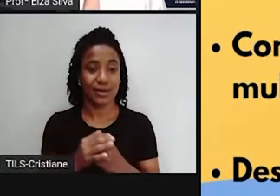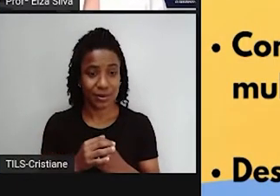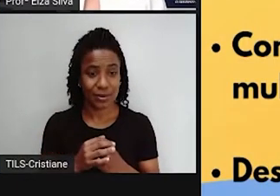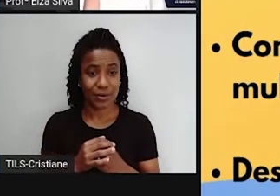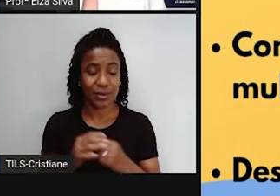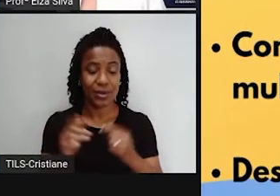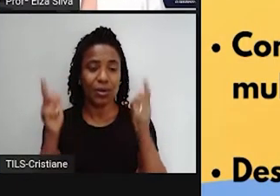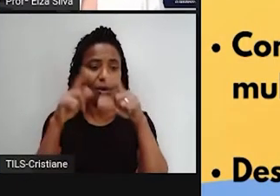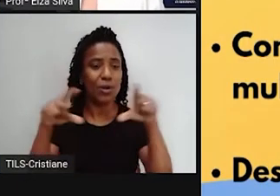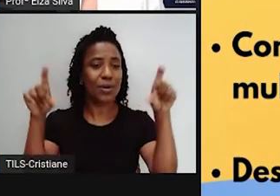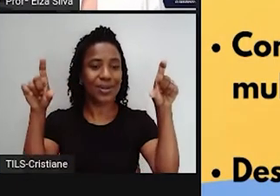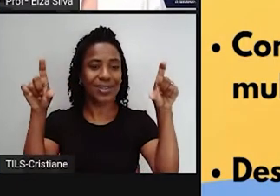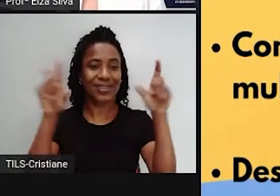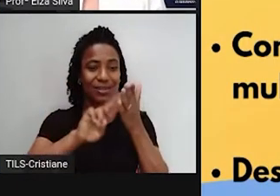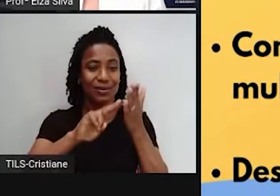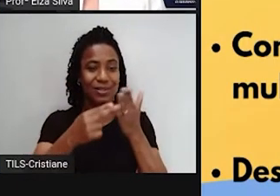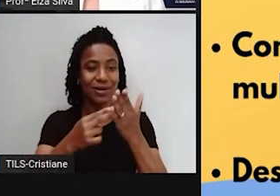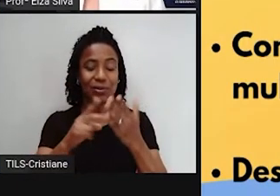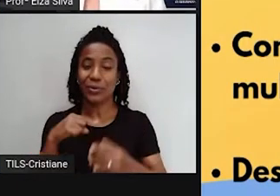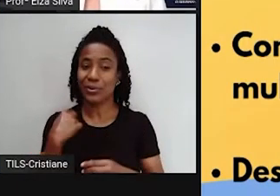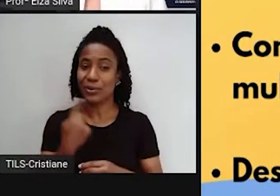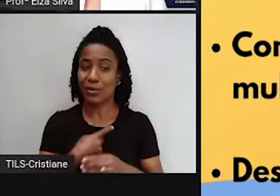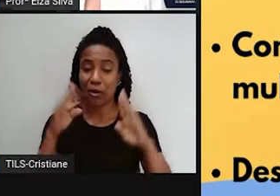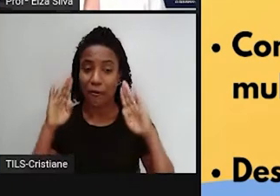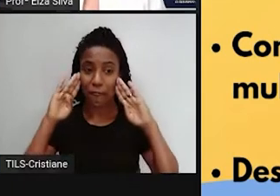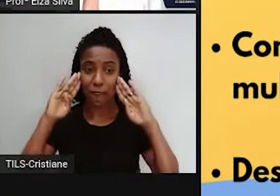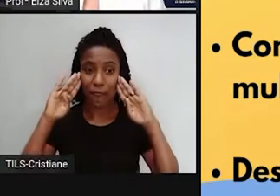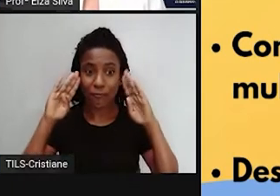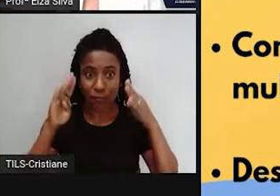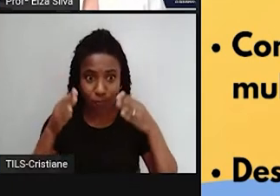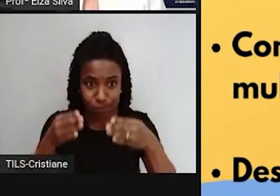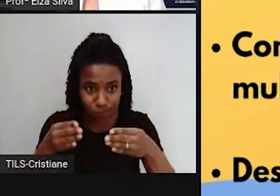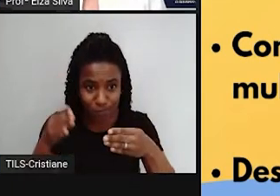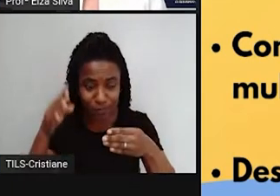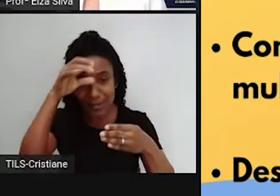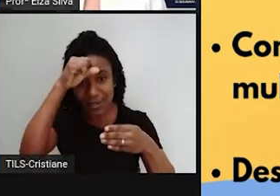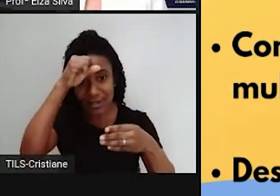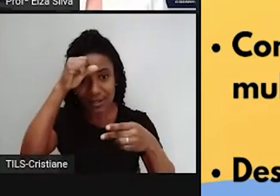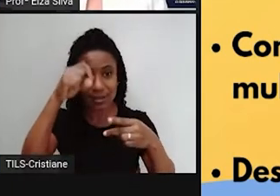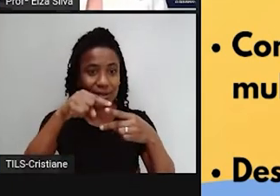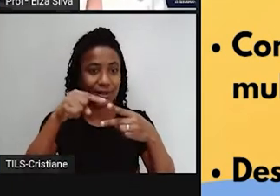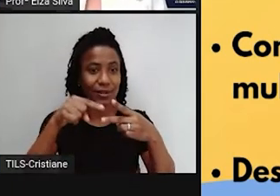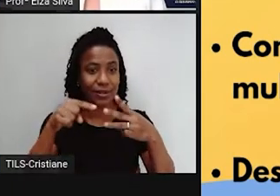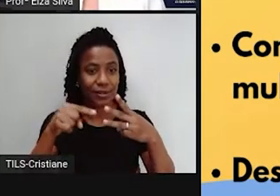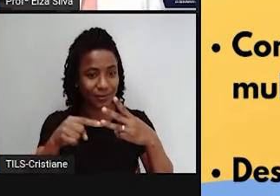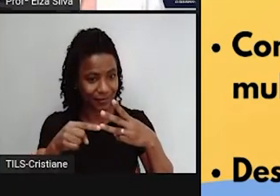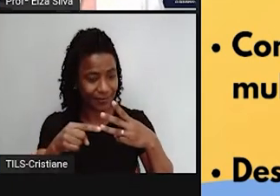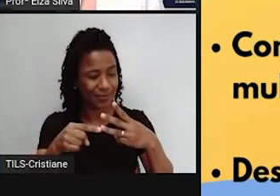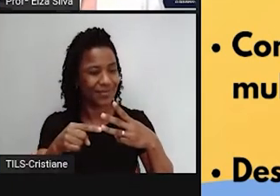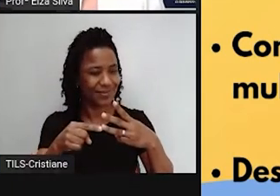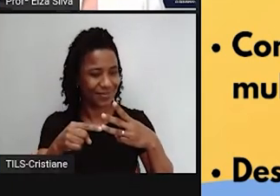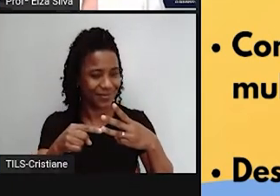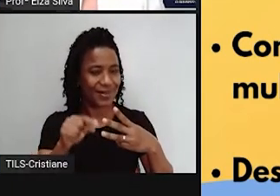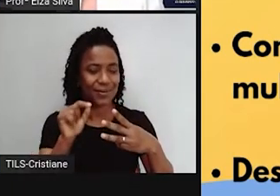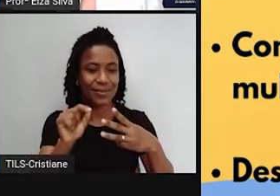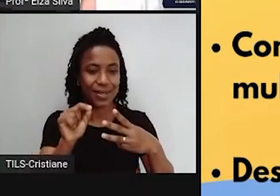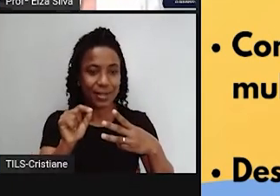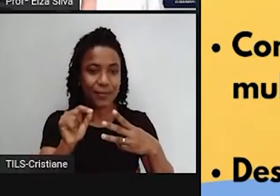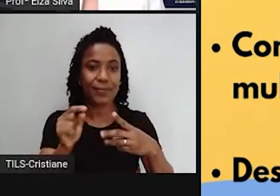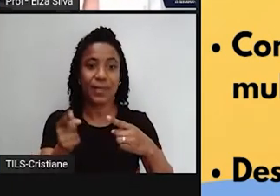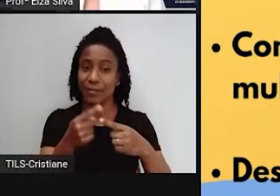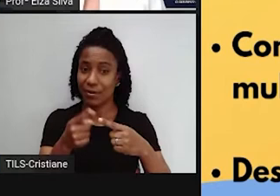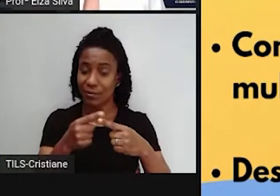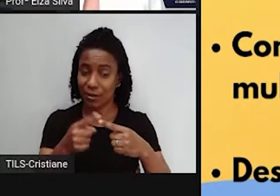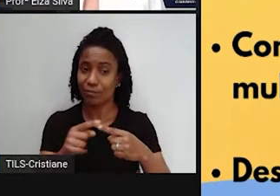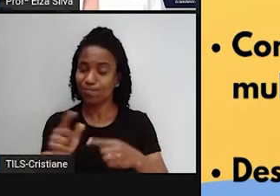o foco da nossa aula de hoje, quais as habilidades que nós vamos desenvolver. Então, vamos juntos construir um